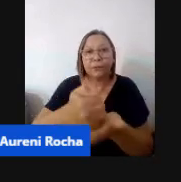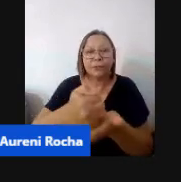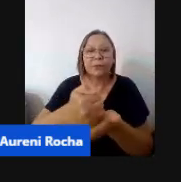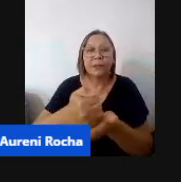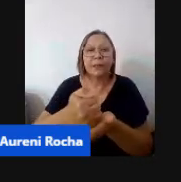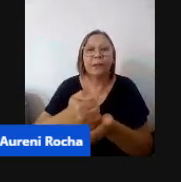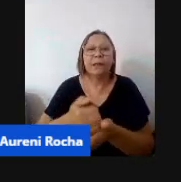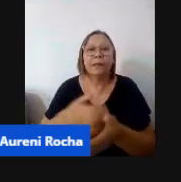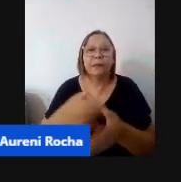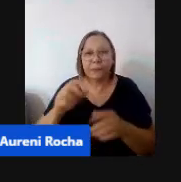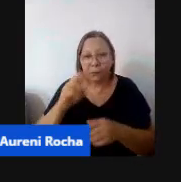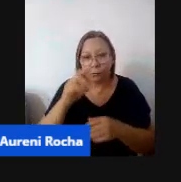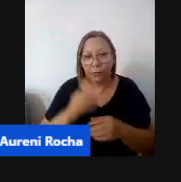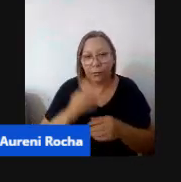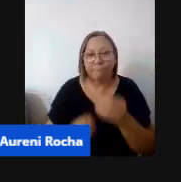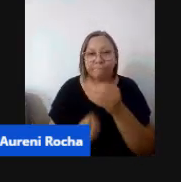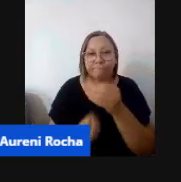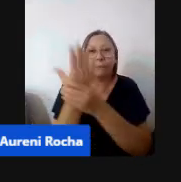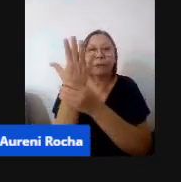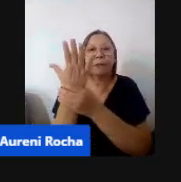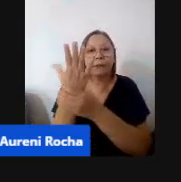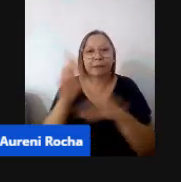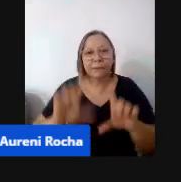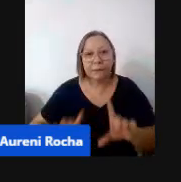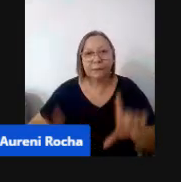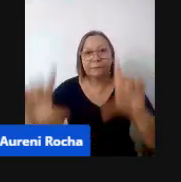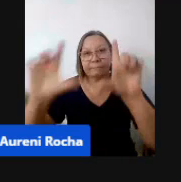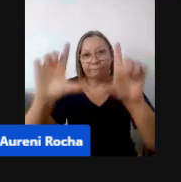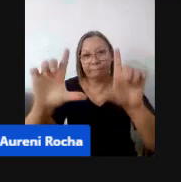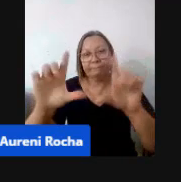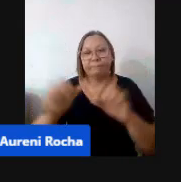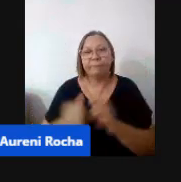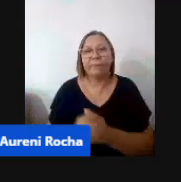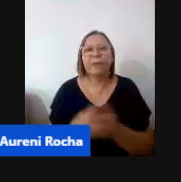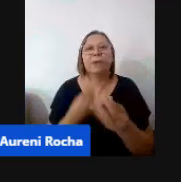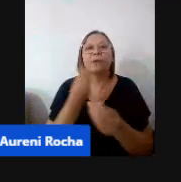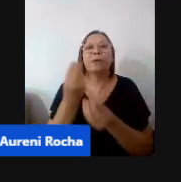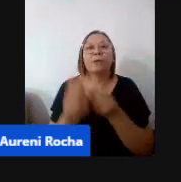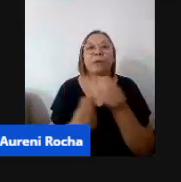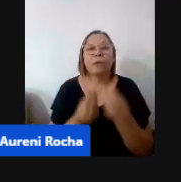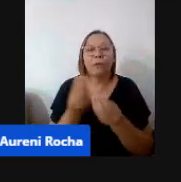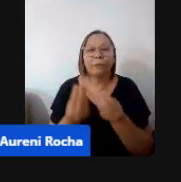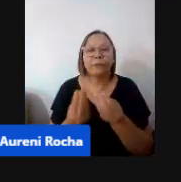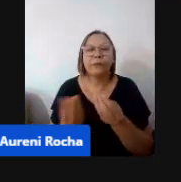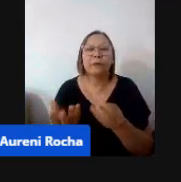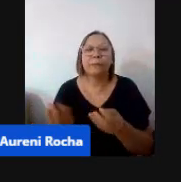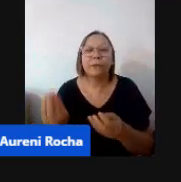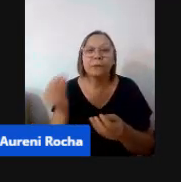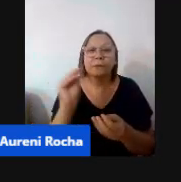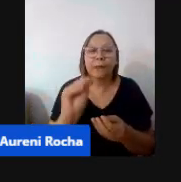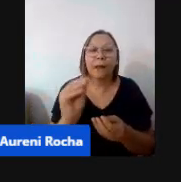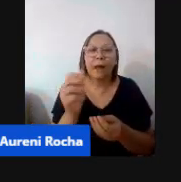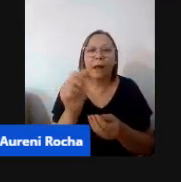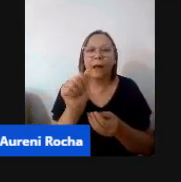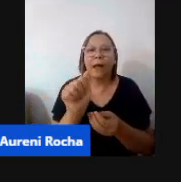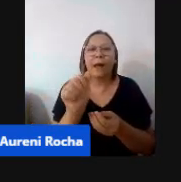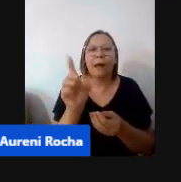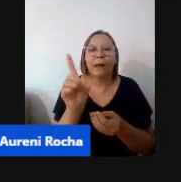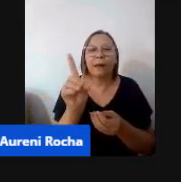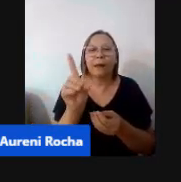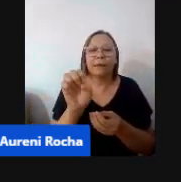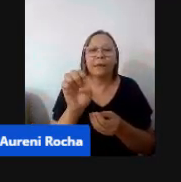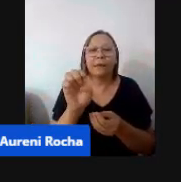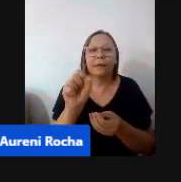design. Então, como são esses formatos? Podem ser adesivos, podem ser frames, que